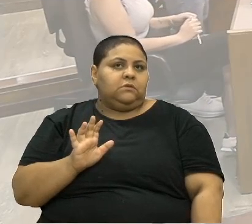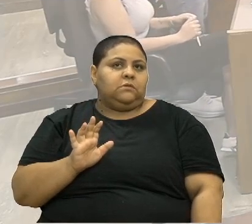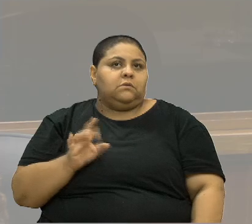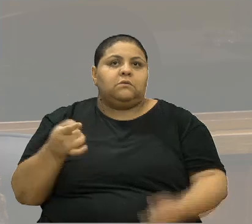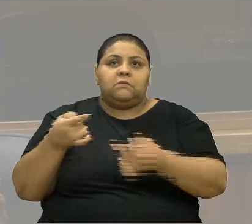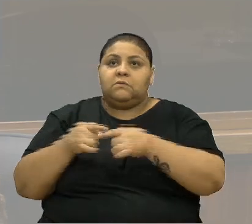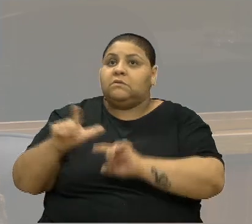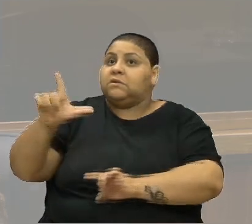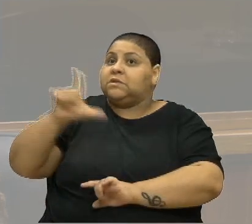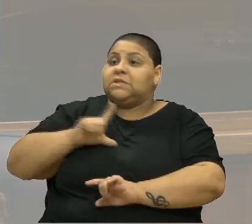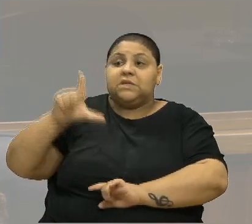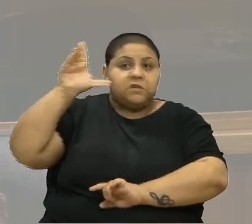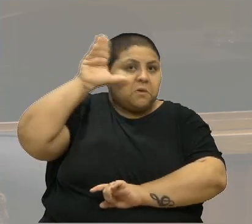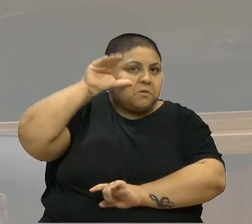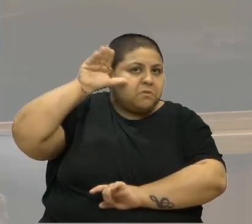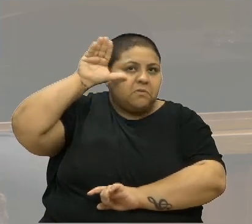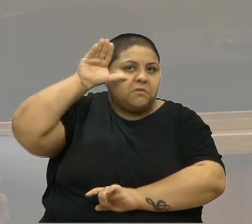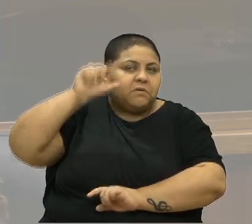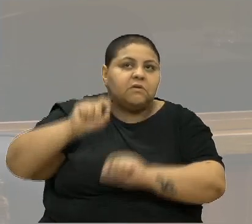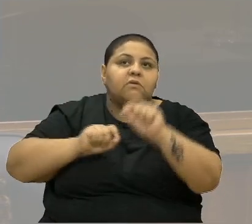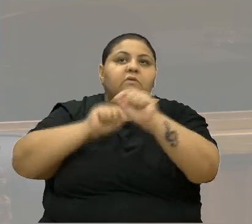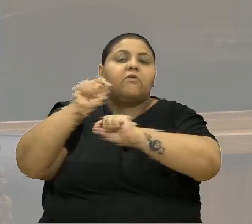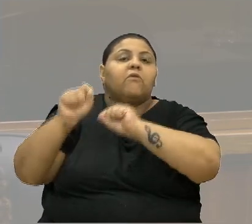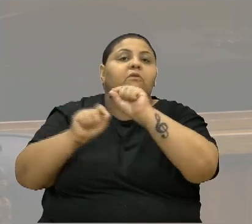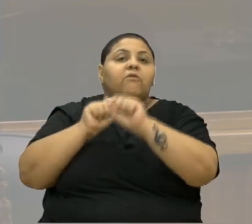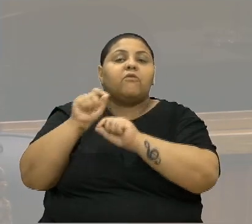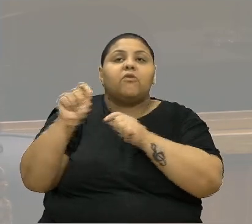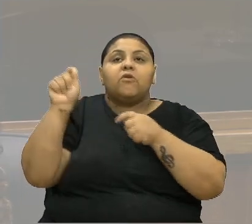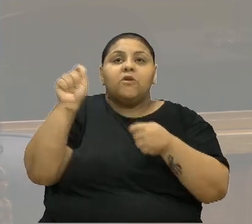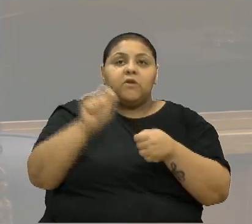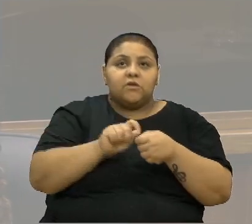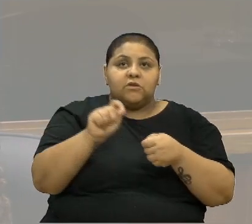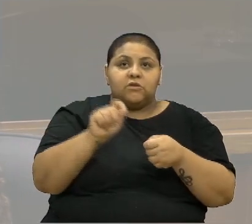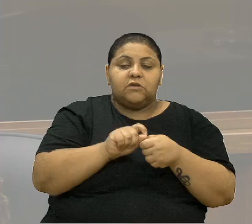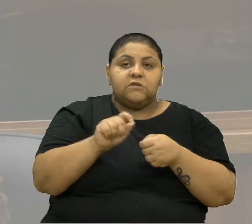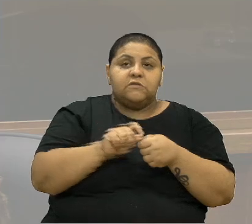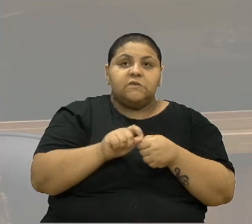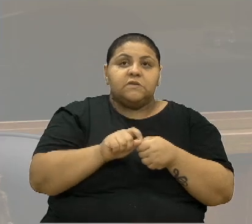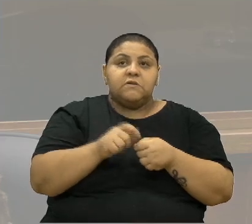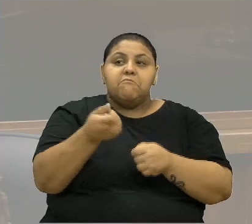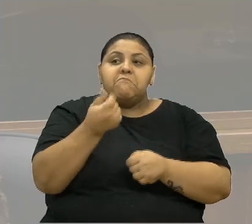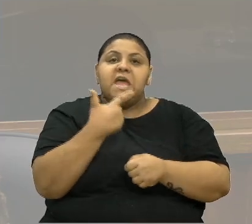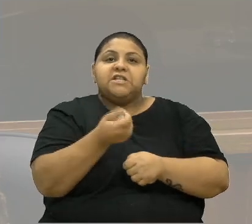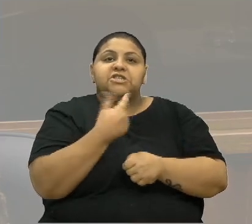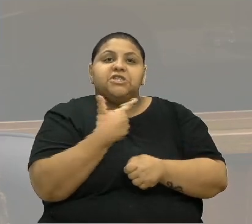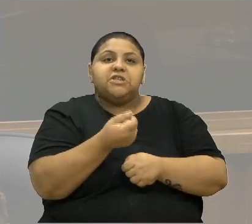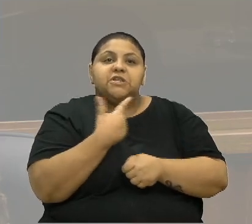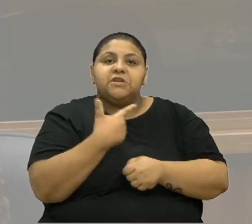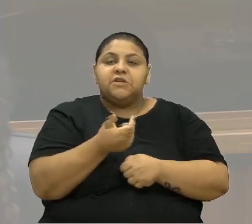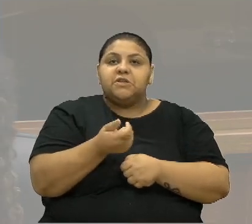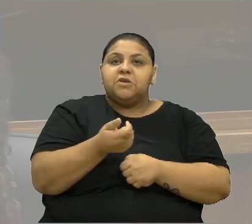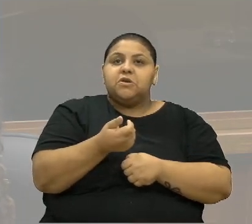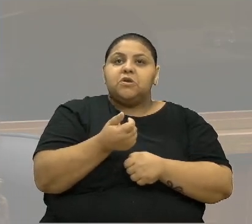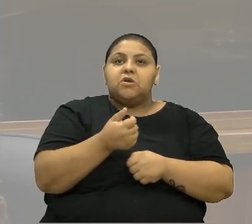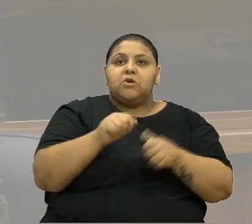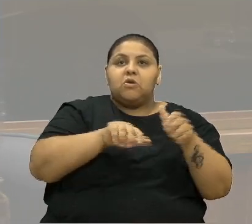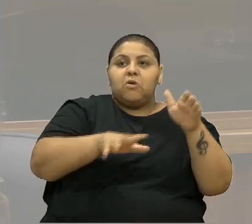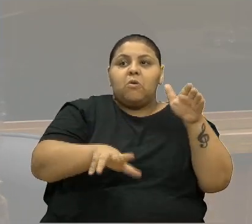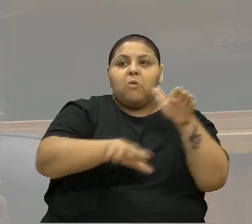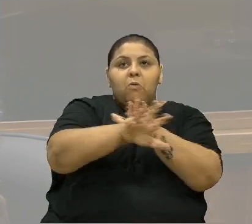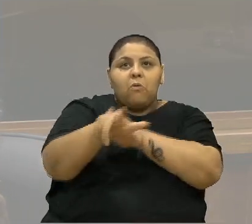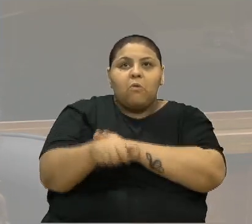Mas eu acho que tem que ser investigado. E quem faz chacota com golpe ou com